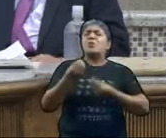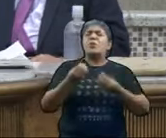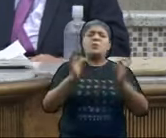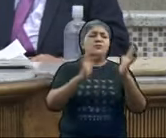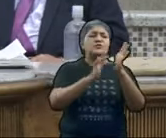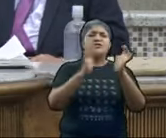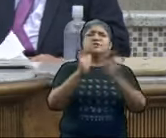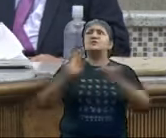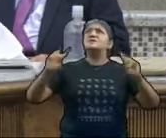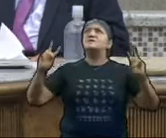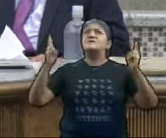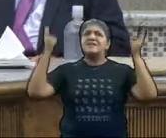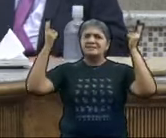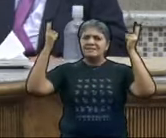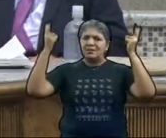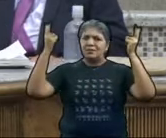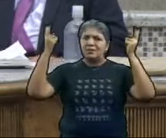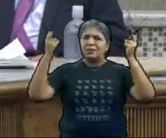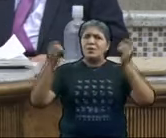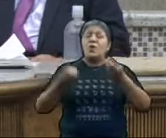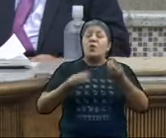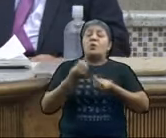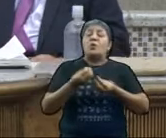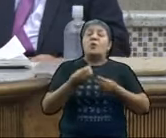e a sua igreja.